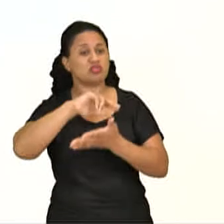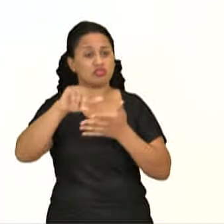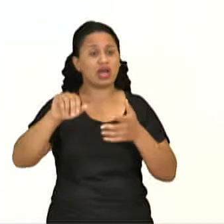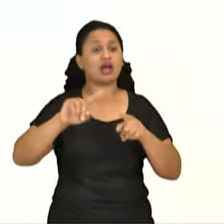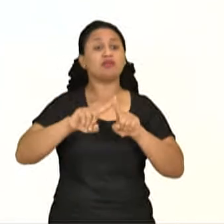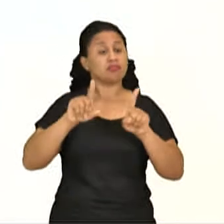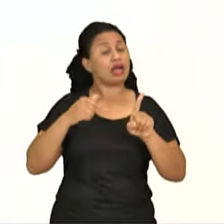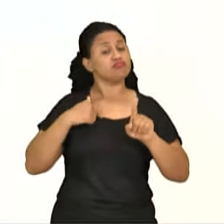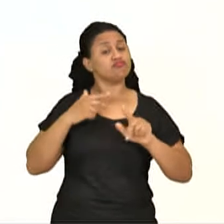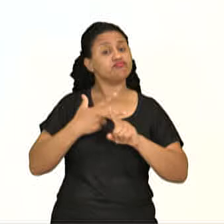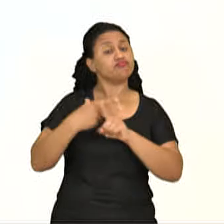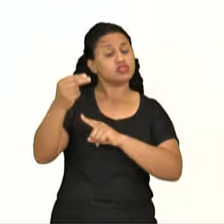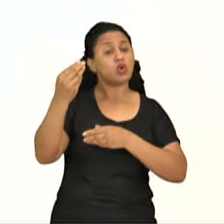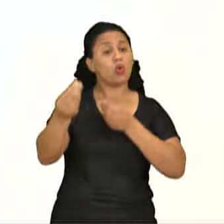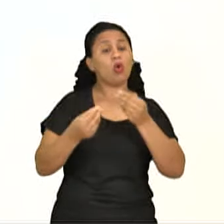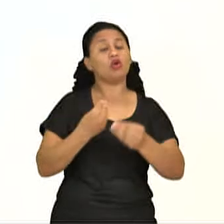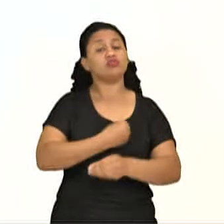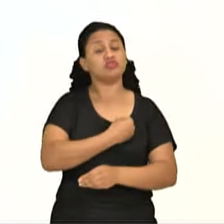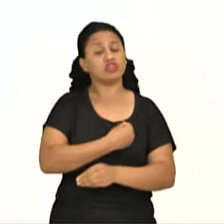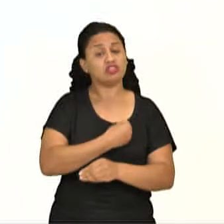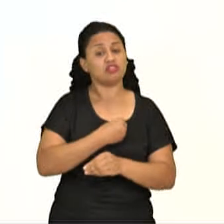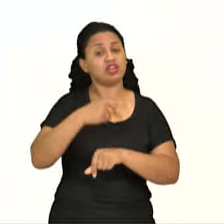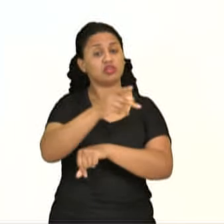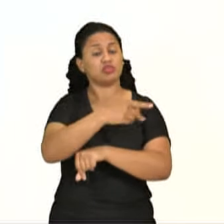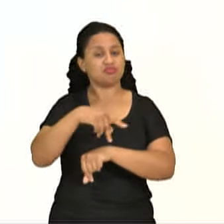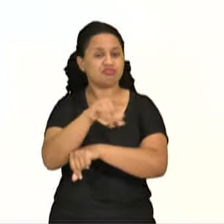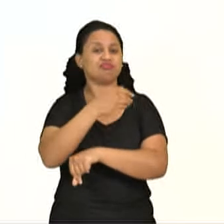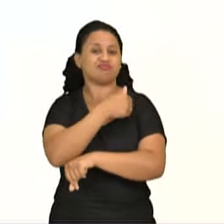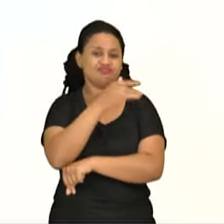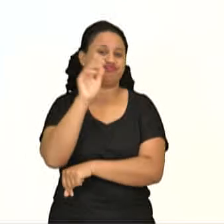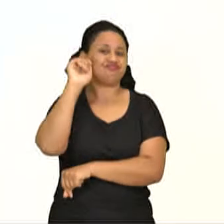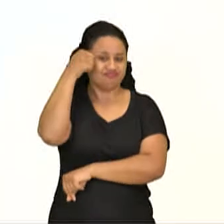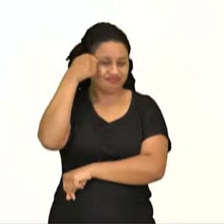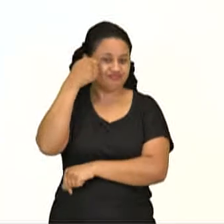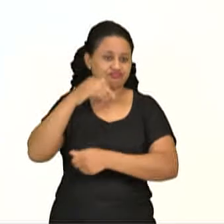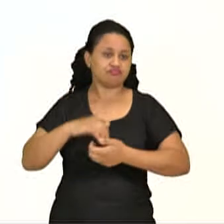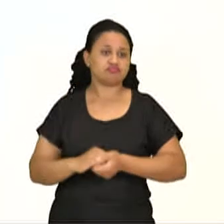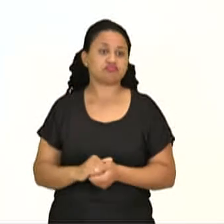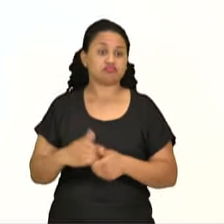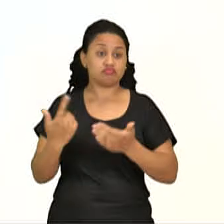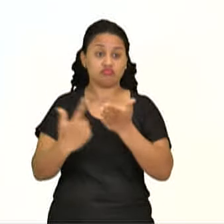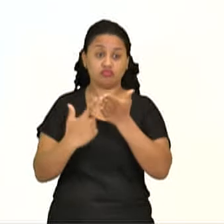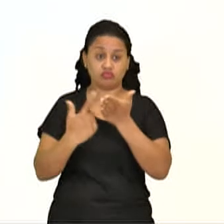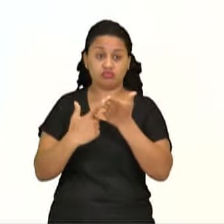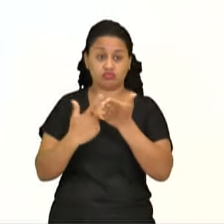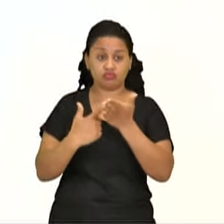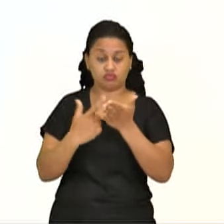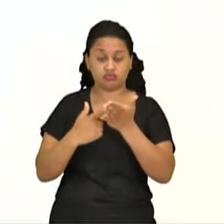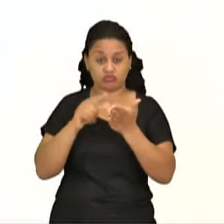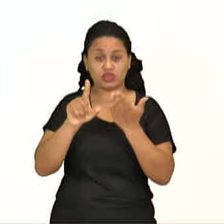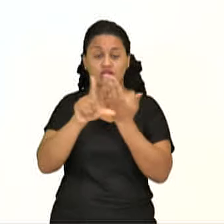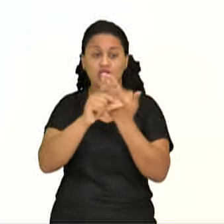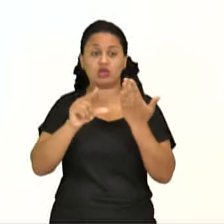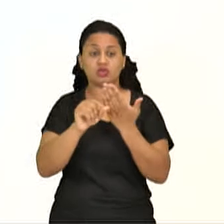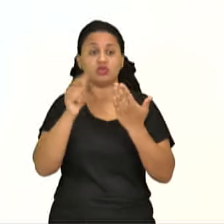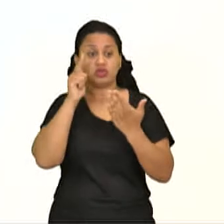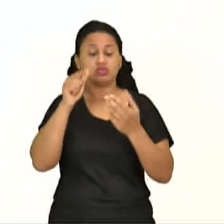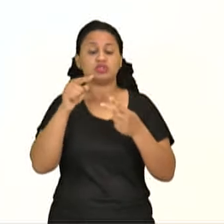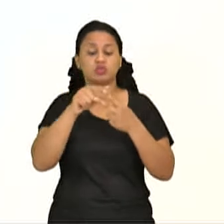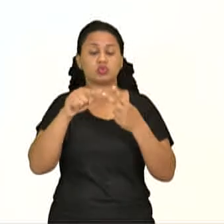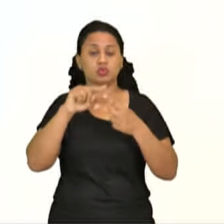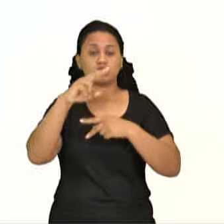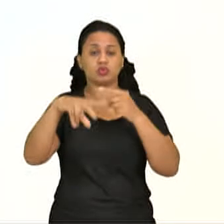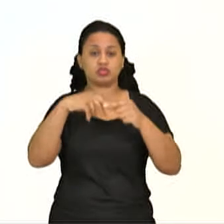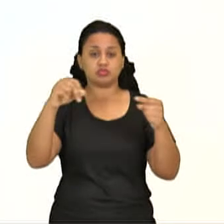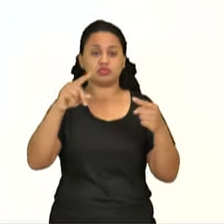país racista. Com o livro A Cor da Ternura, Geni Guimarães venceu